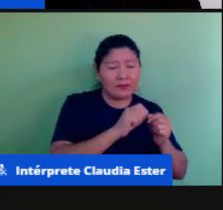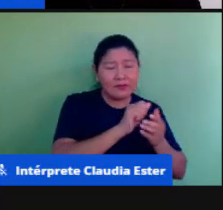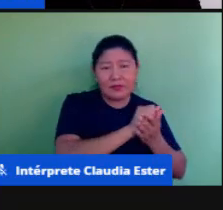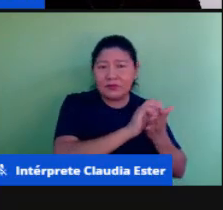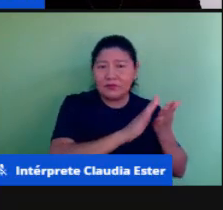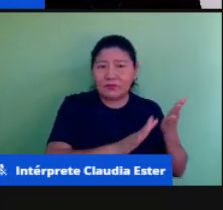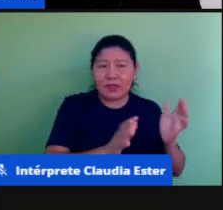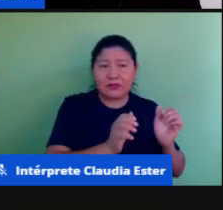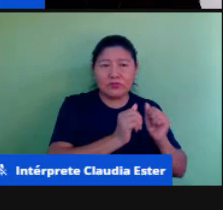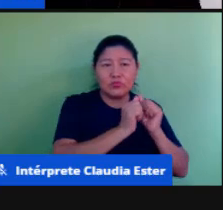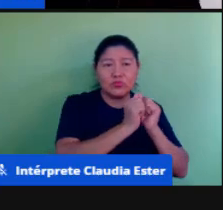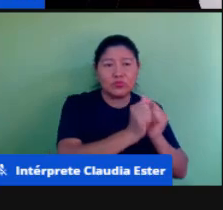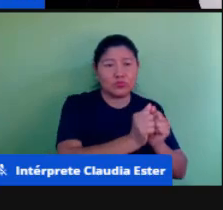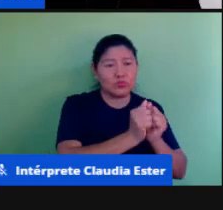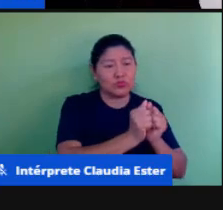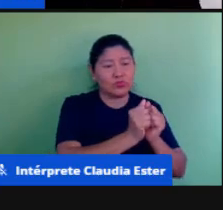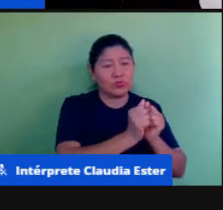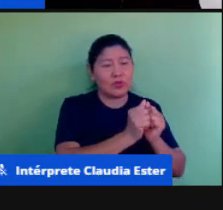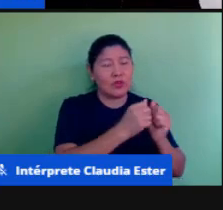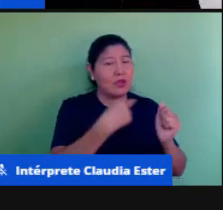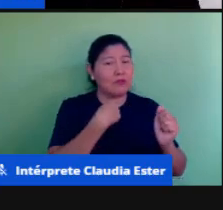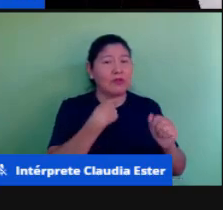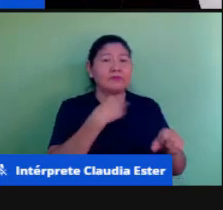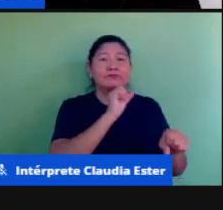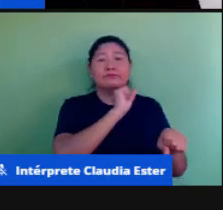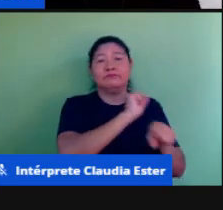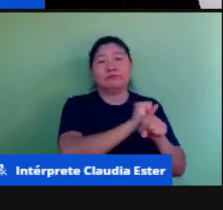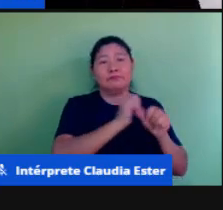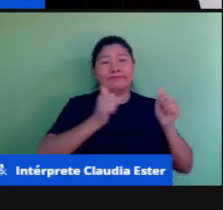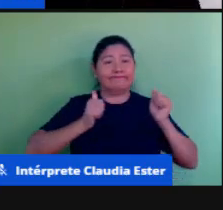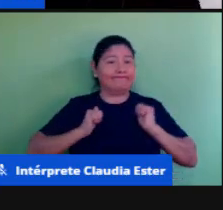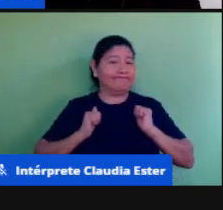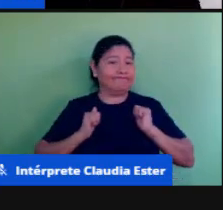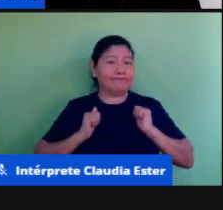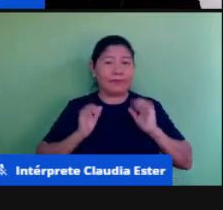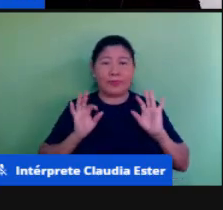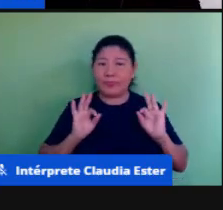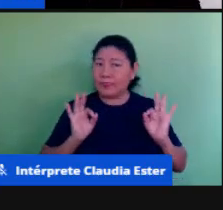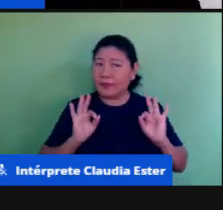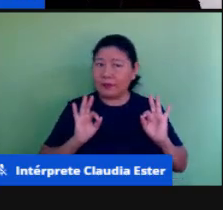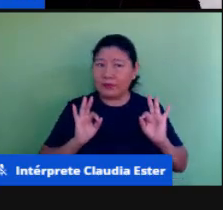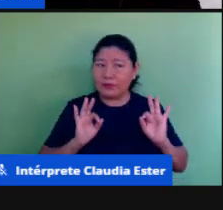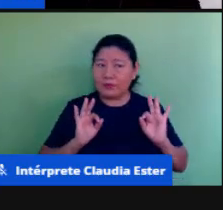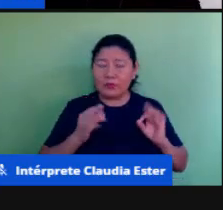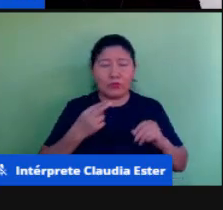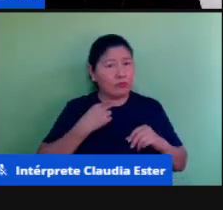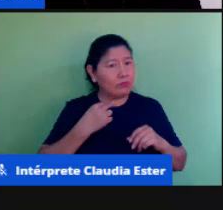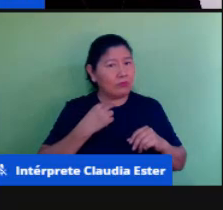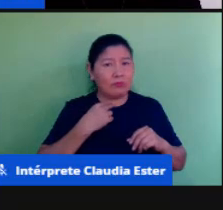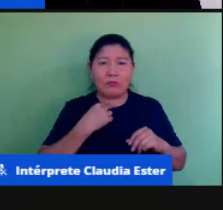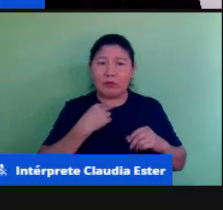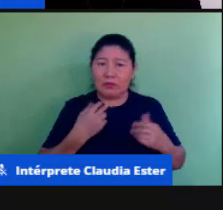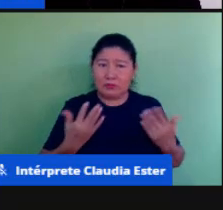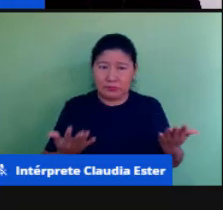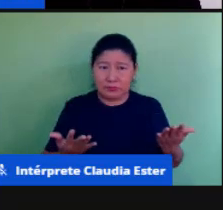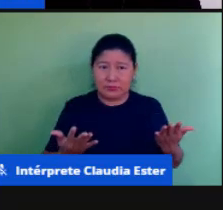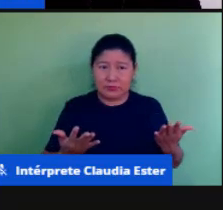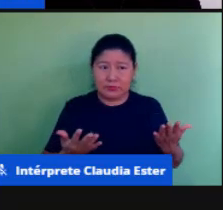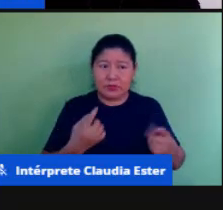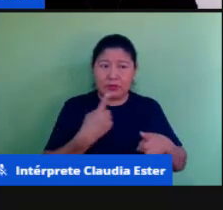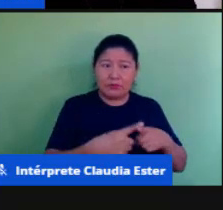Nós não podemos parar e deixar isso sem acontecer, né? Imagina o quanto essas crianças já estão